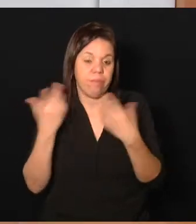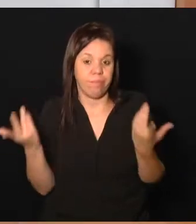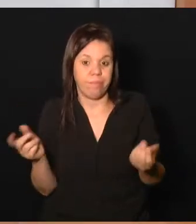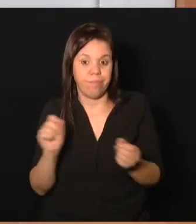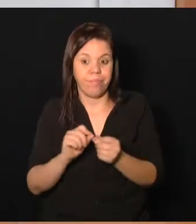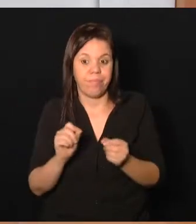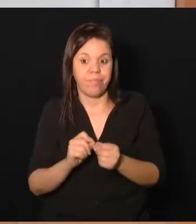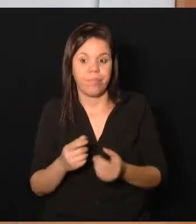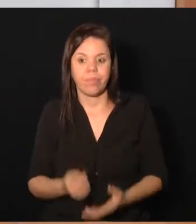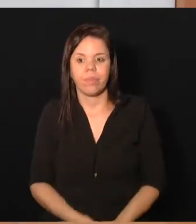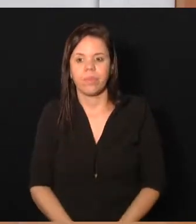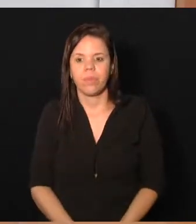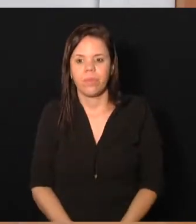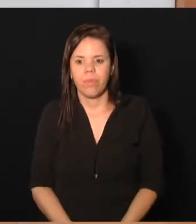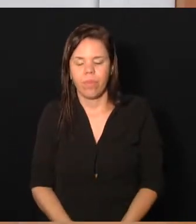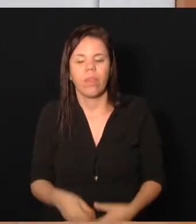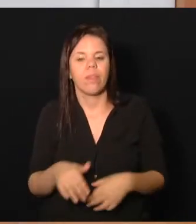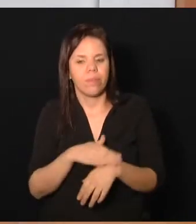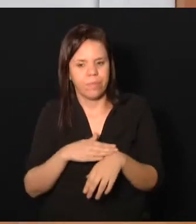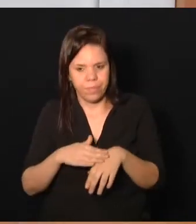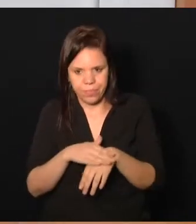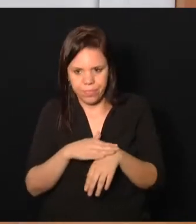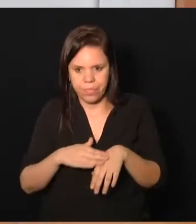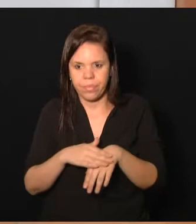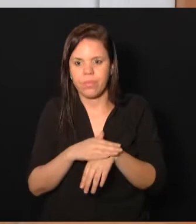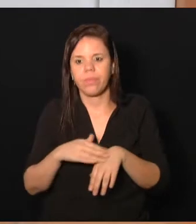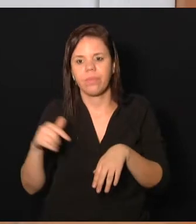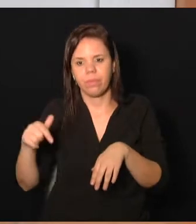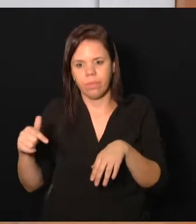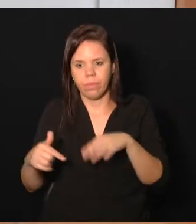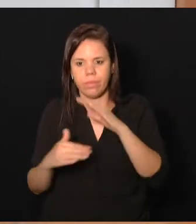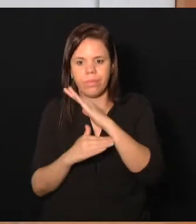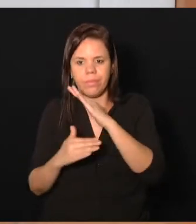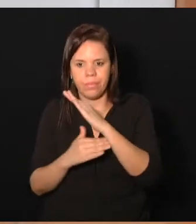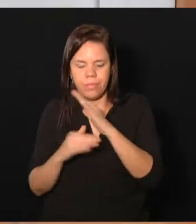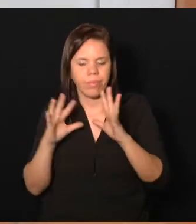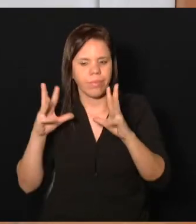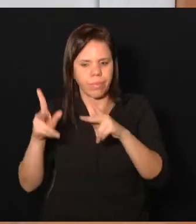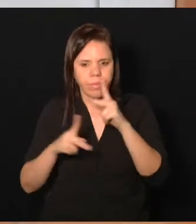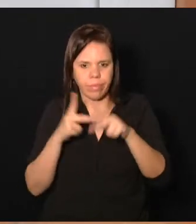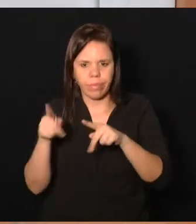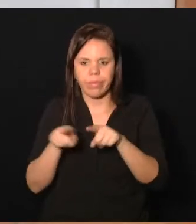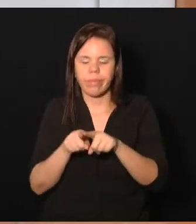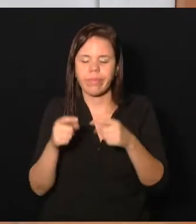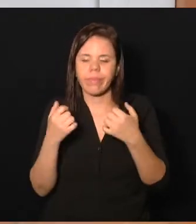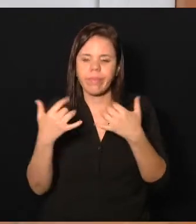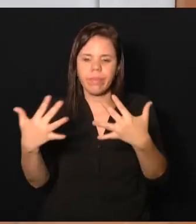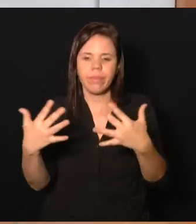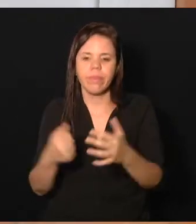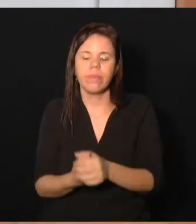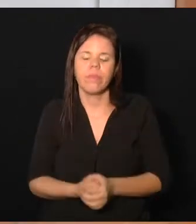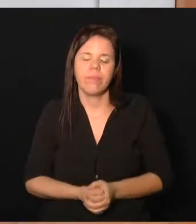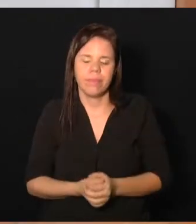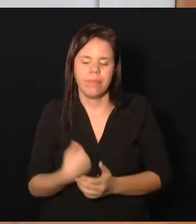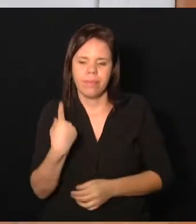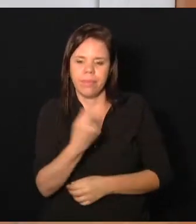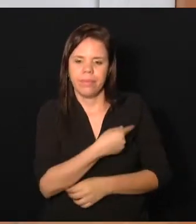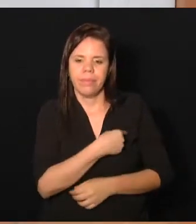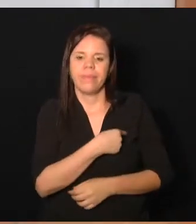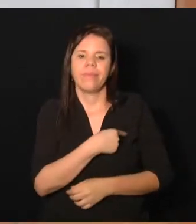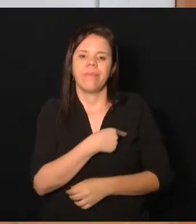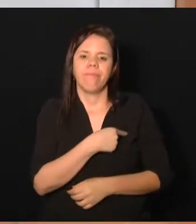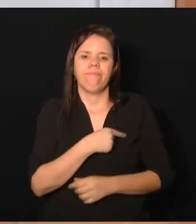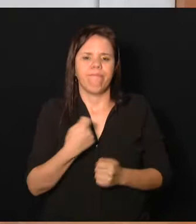fazer? Conversar com essa casa, conversar com a população, para que a gente se